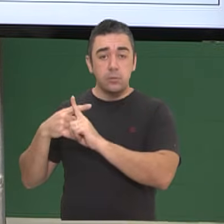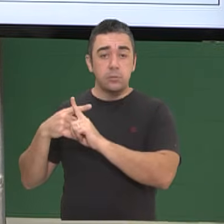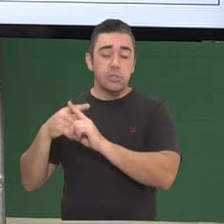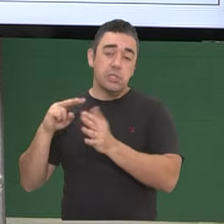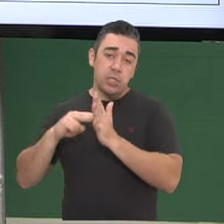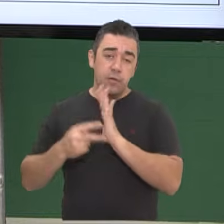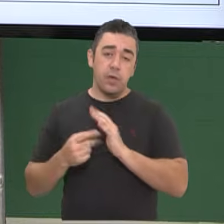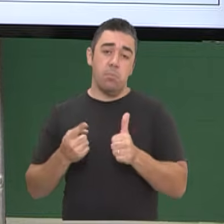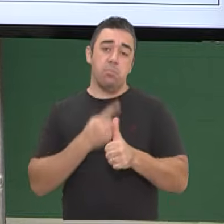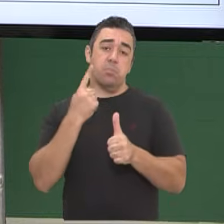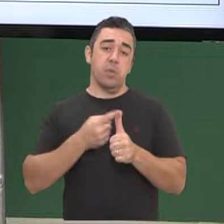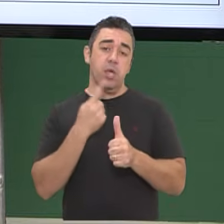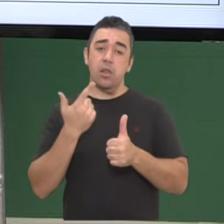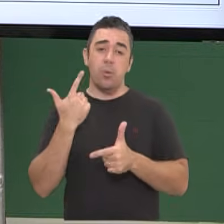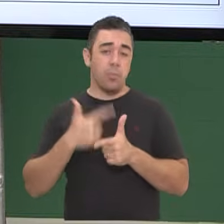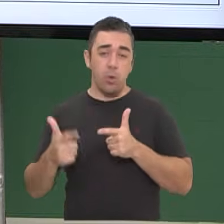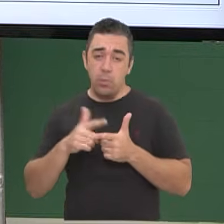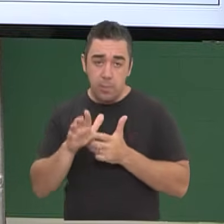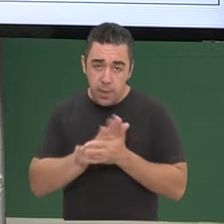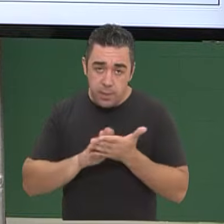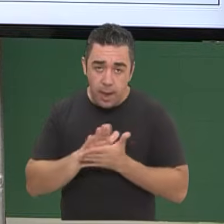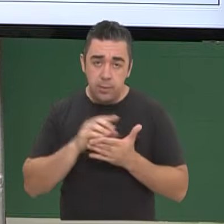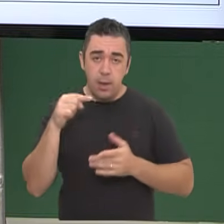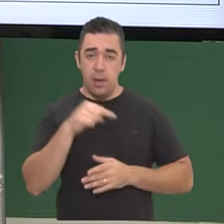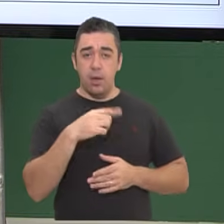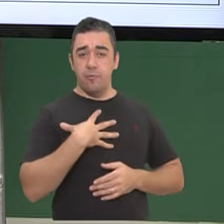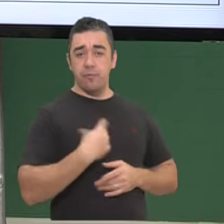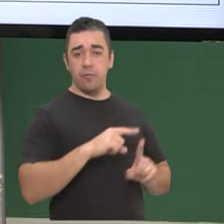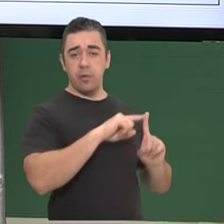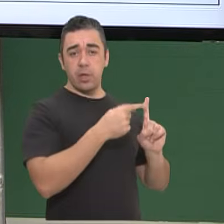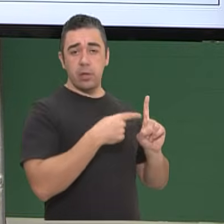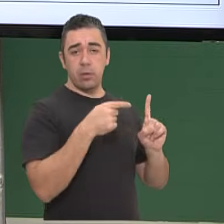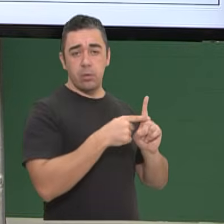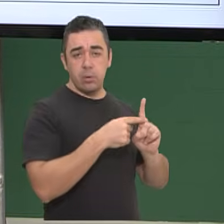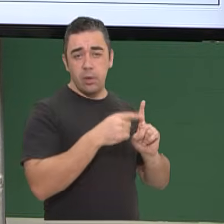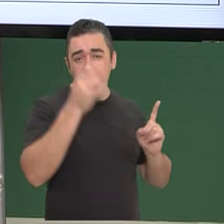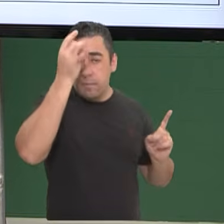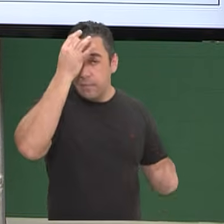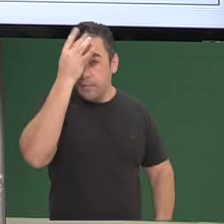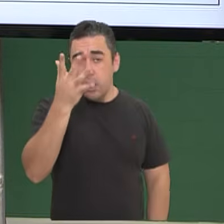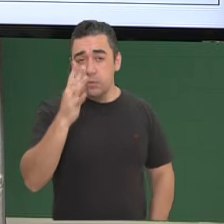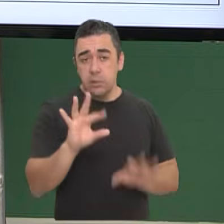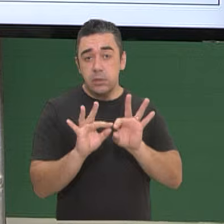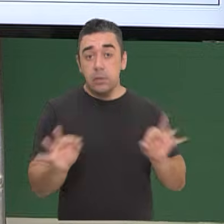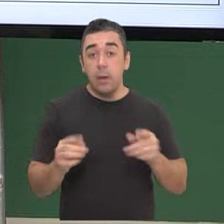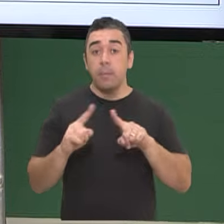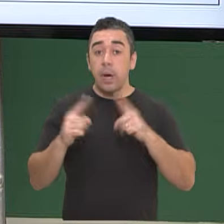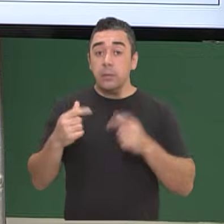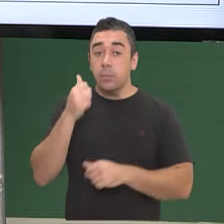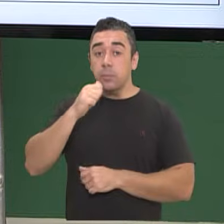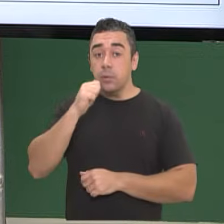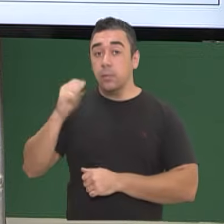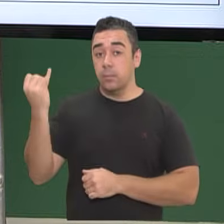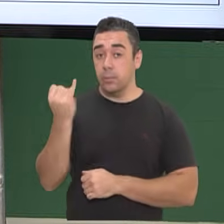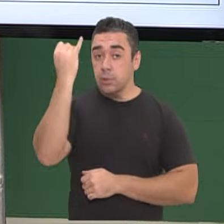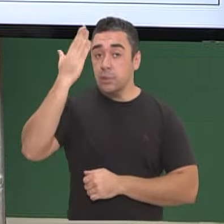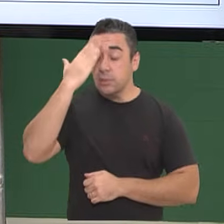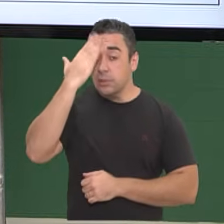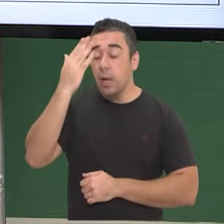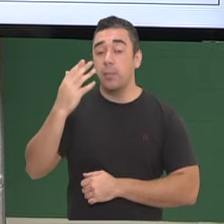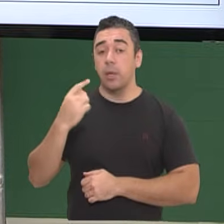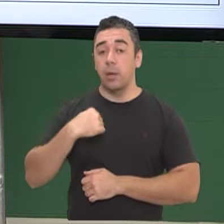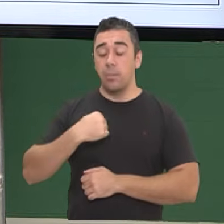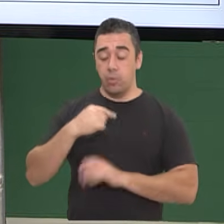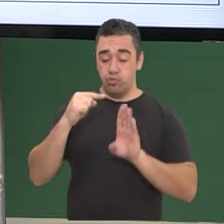primeira vez. E não vai ser combatido o feto. Tá? Então é uma solução simples, mas a mulher tem que saber e tem que tomar esse remédio, né,